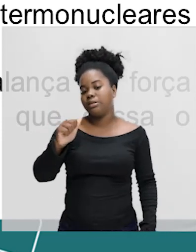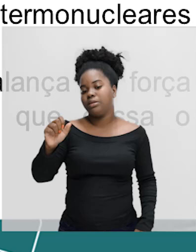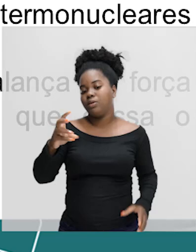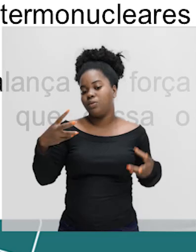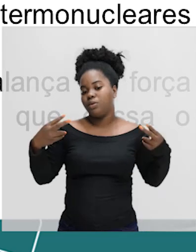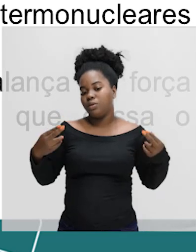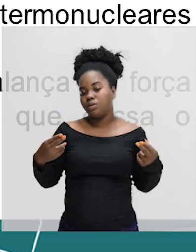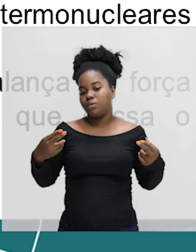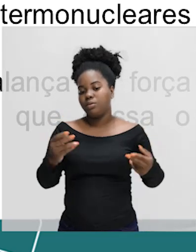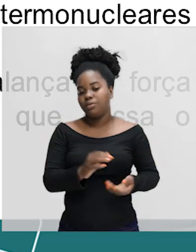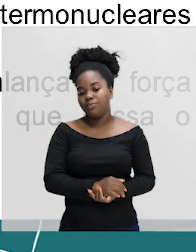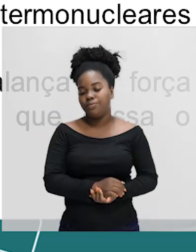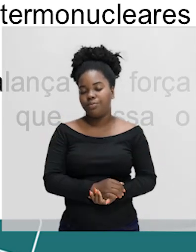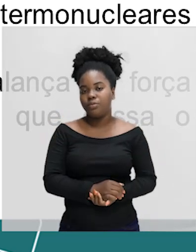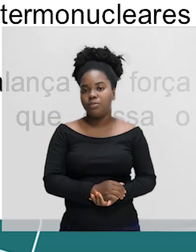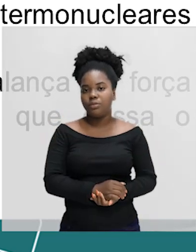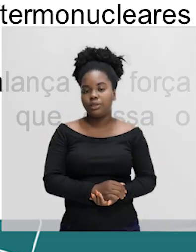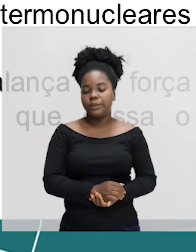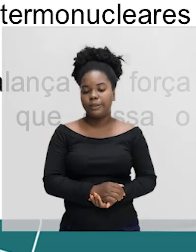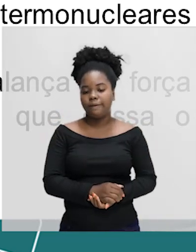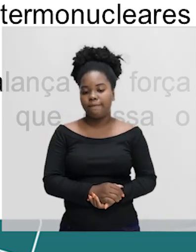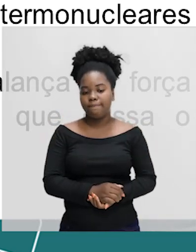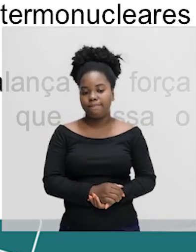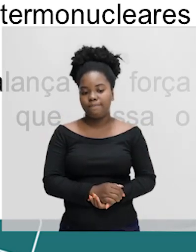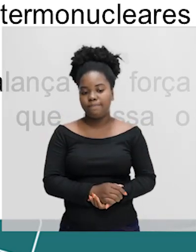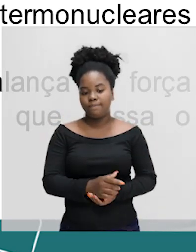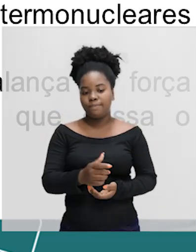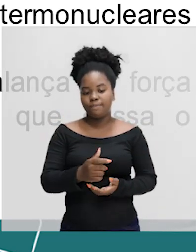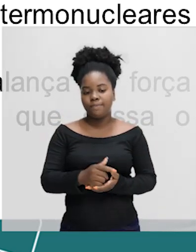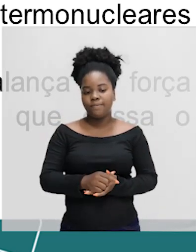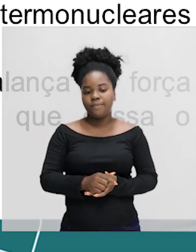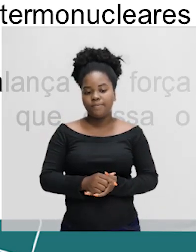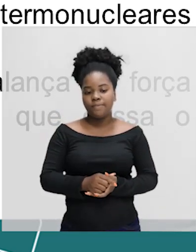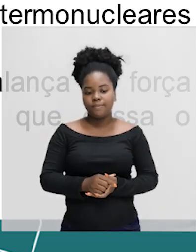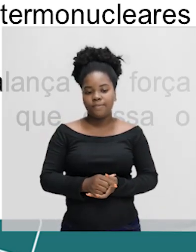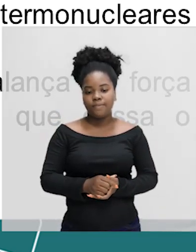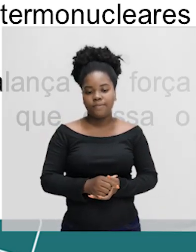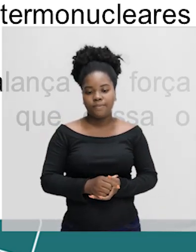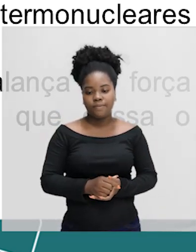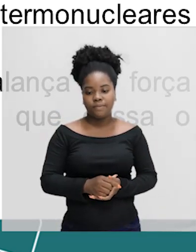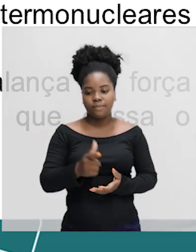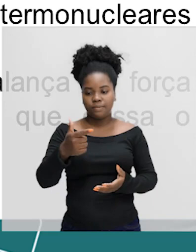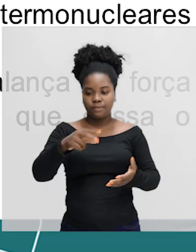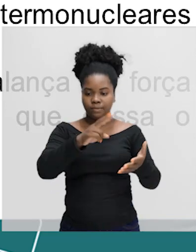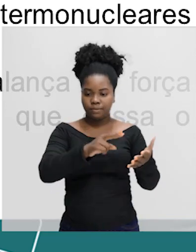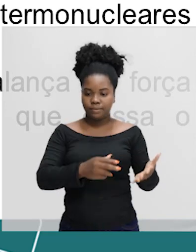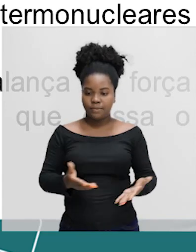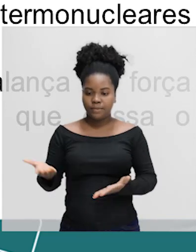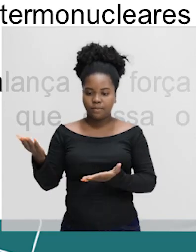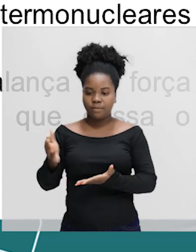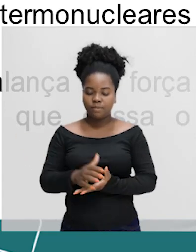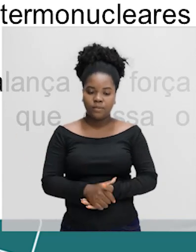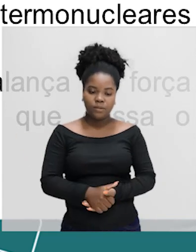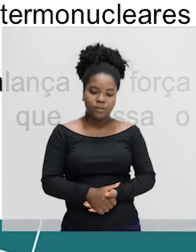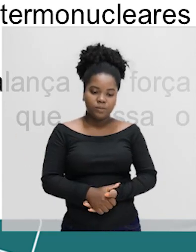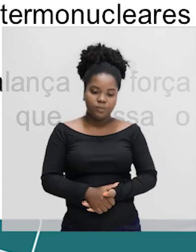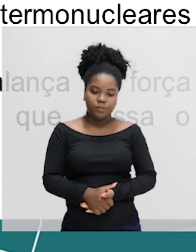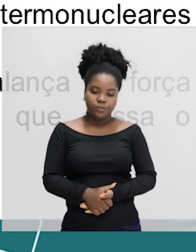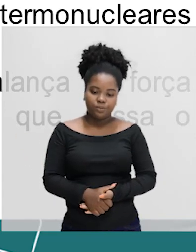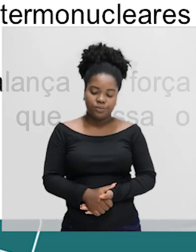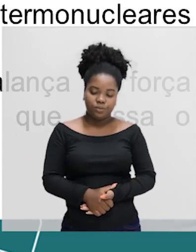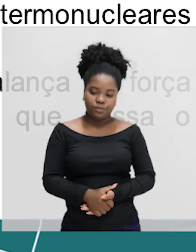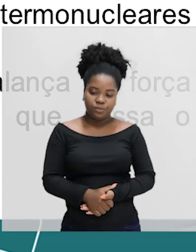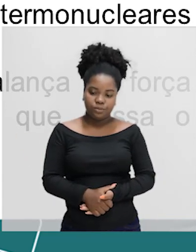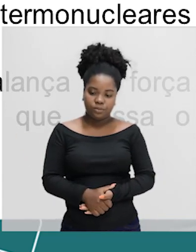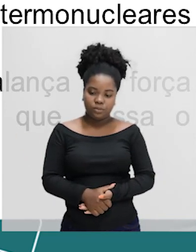a termodinâmica já nos entrega. Tá, ok? Então, vão aumentar exorbitantemente até atingirem um ponto em que se